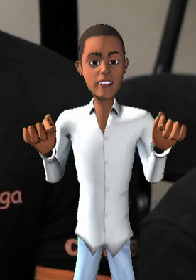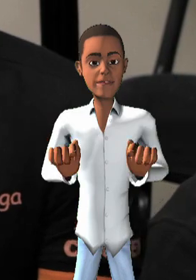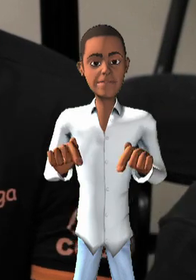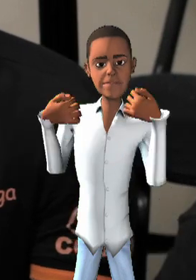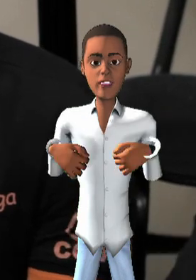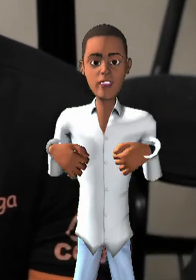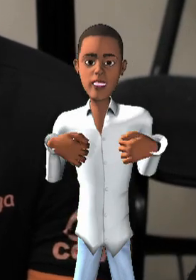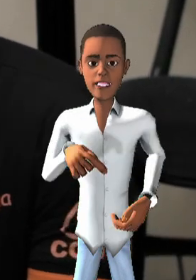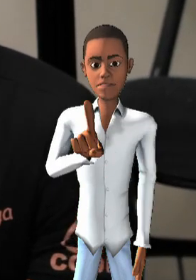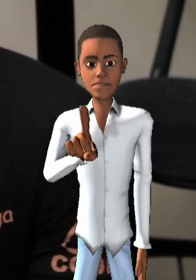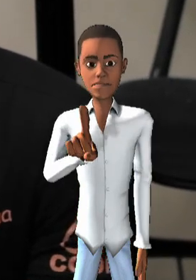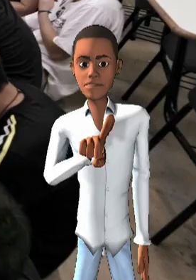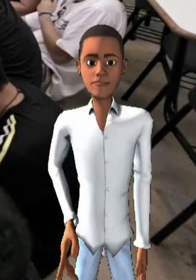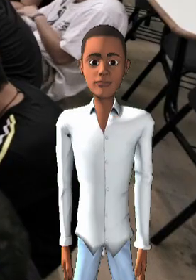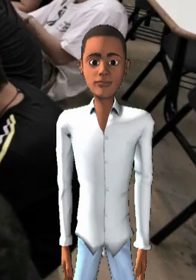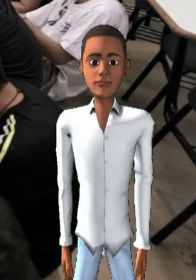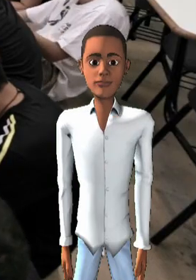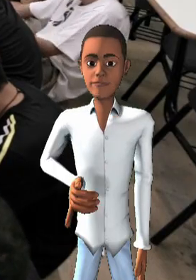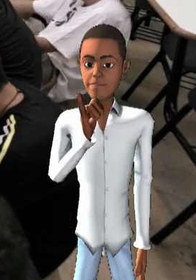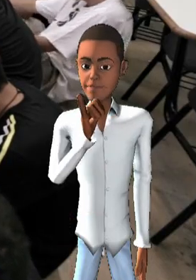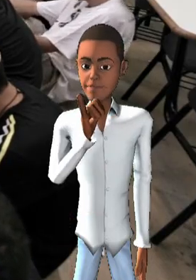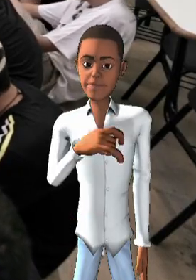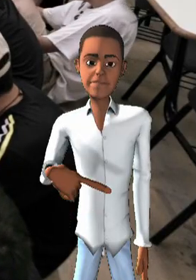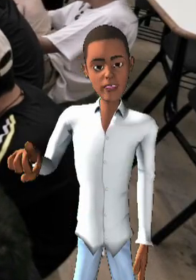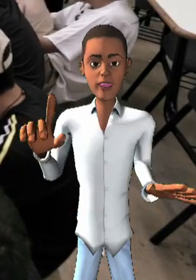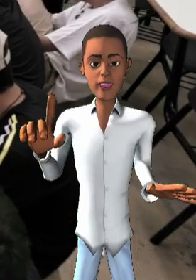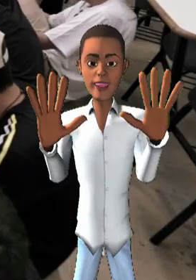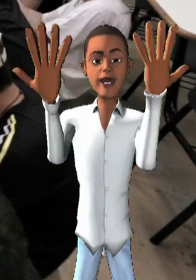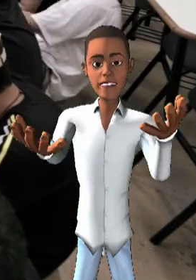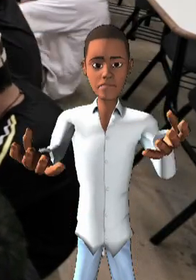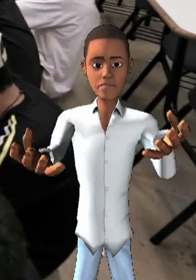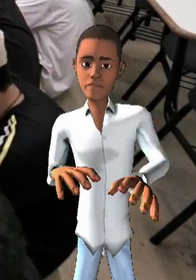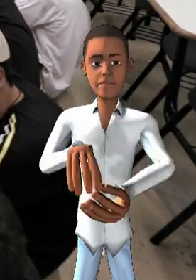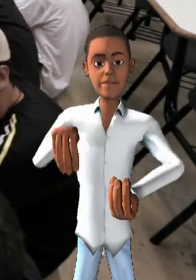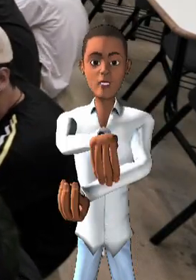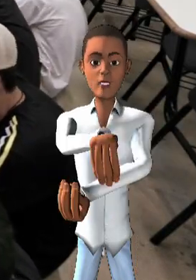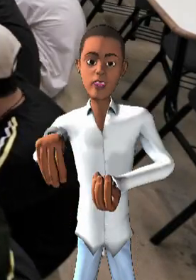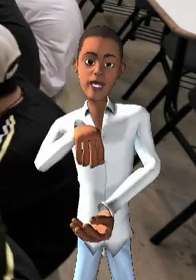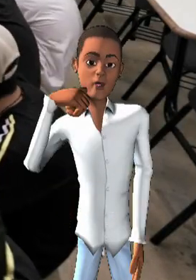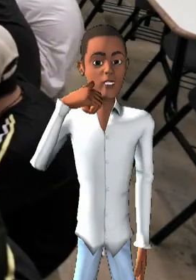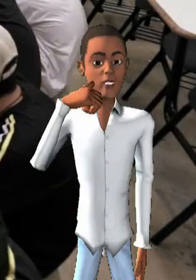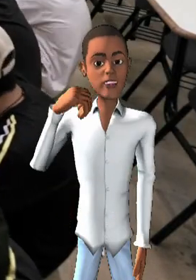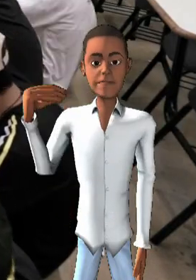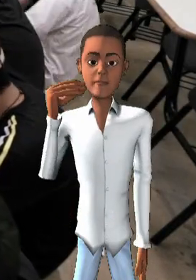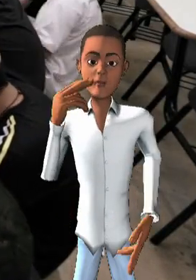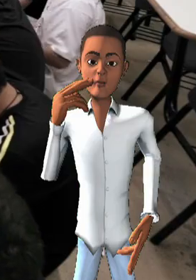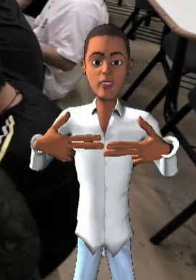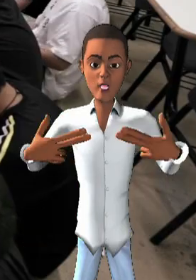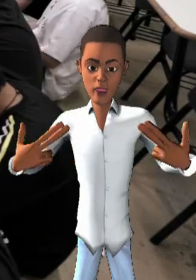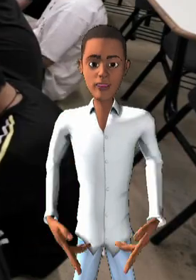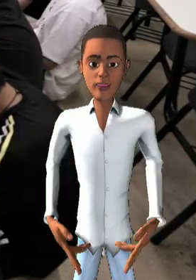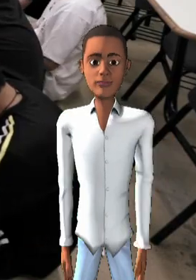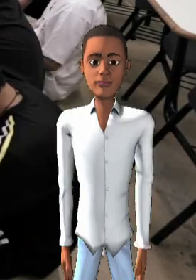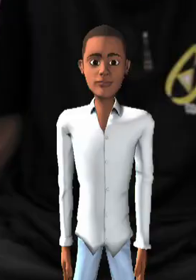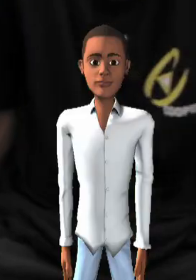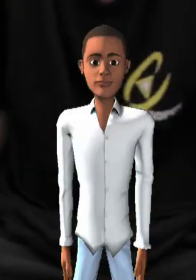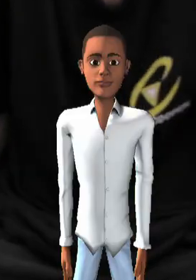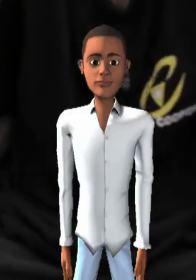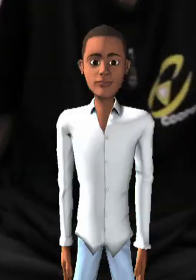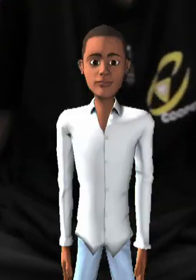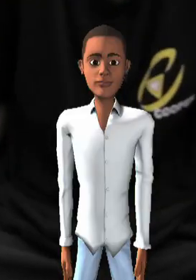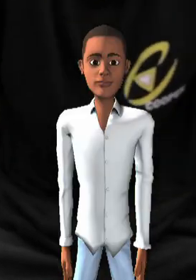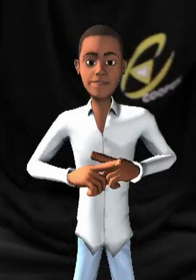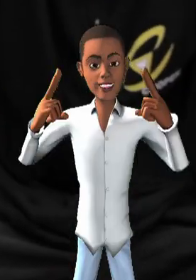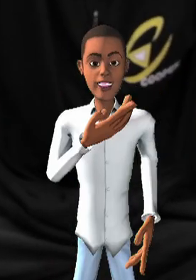eu sou homem, não precisa disso. Por exemplo, você tá numa festa, você não tá afim de ficar chegando em menina, assim,